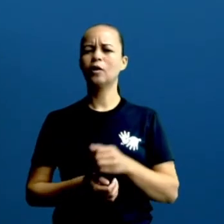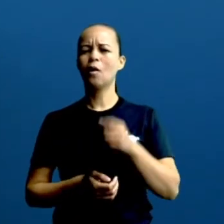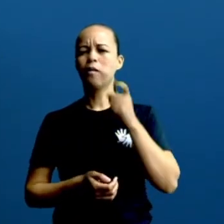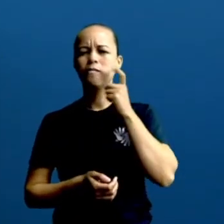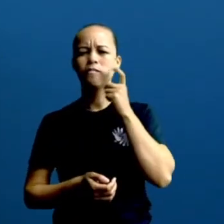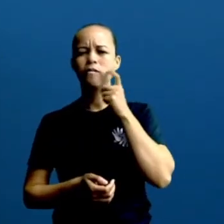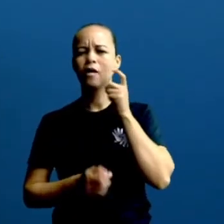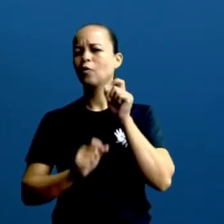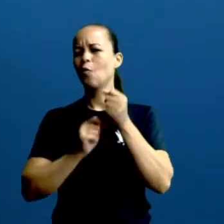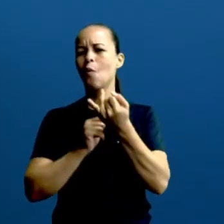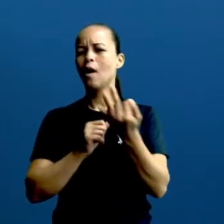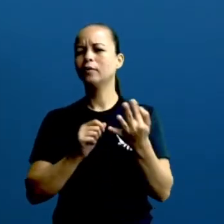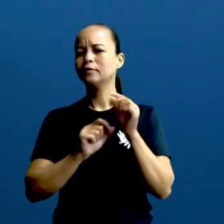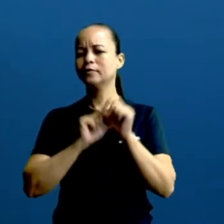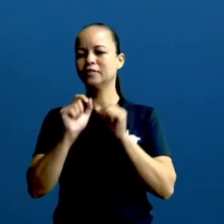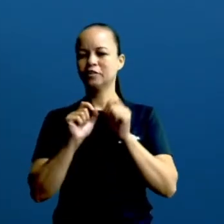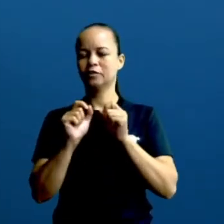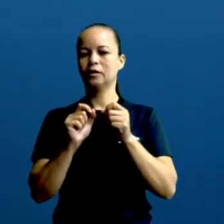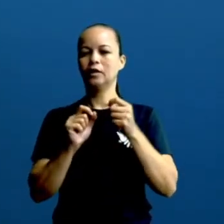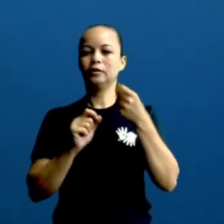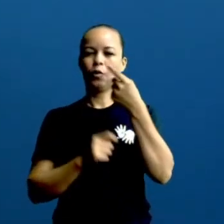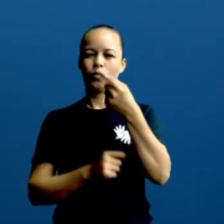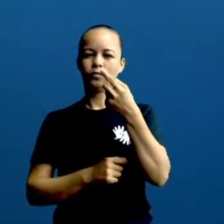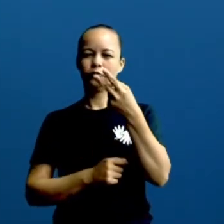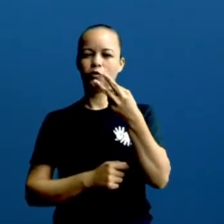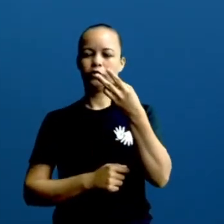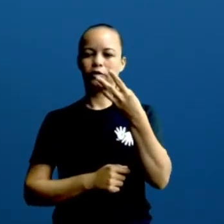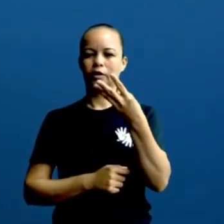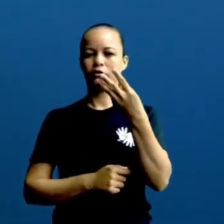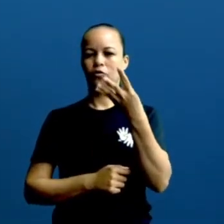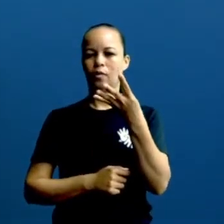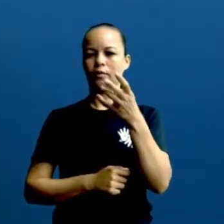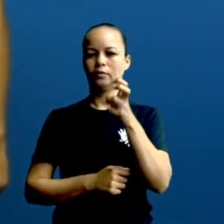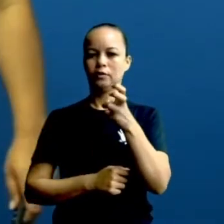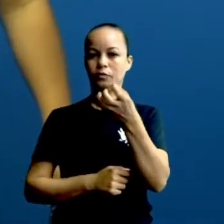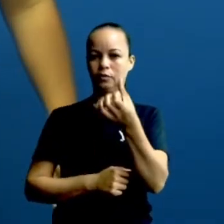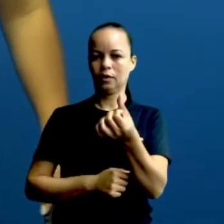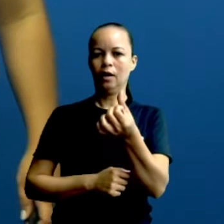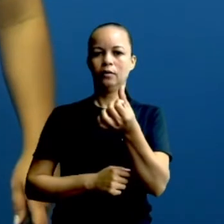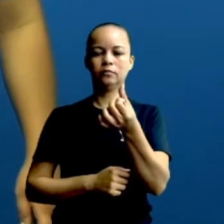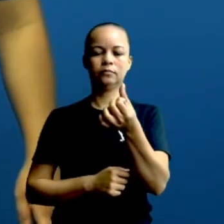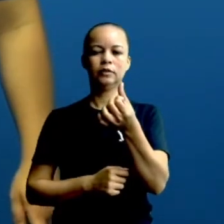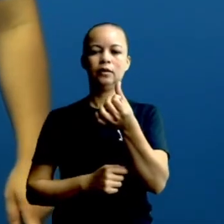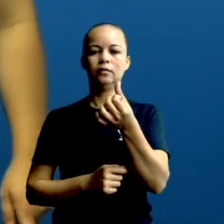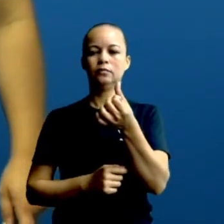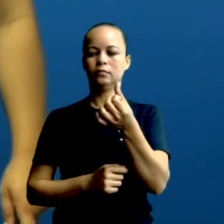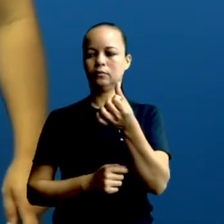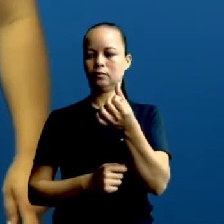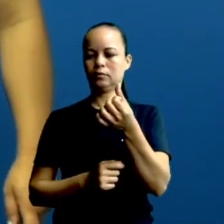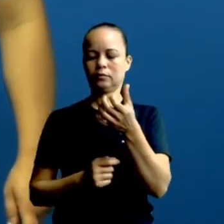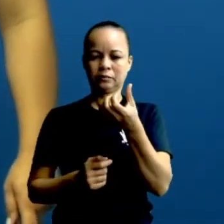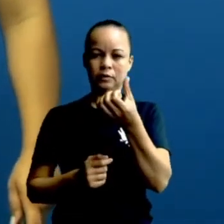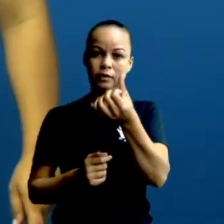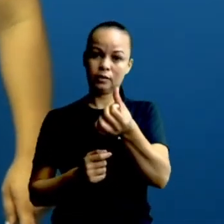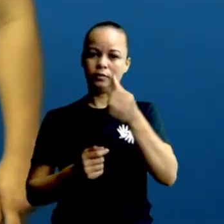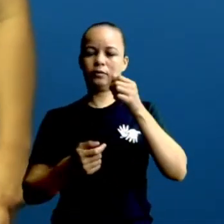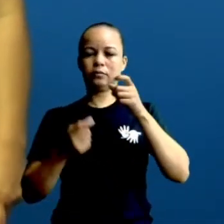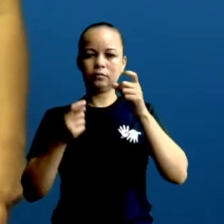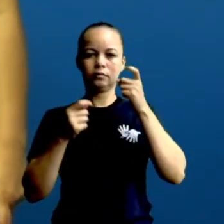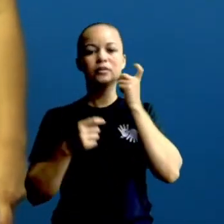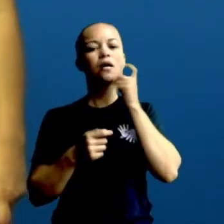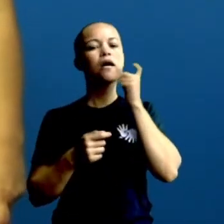aquilo um dois três quatro cinco seis seis barulhinhos